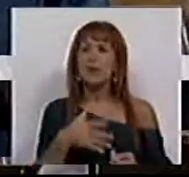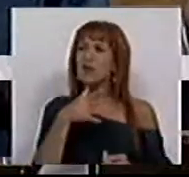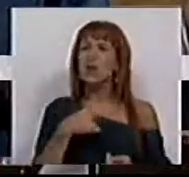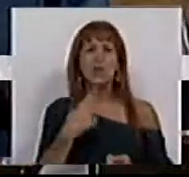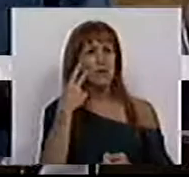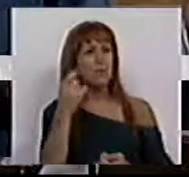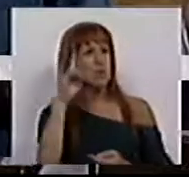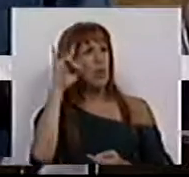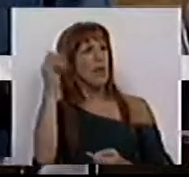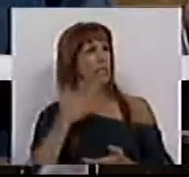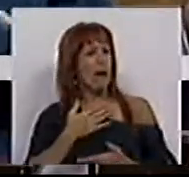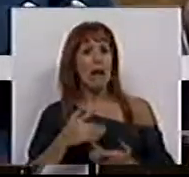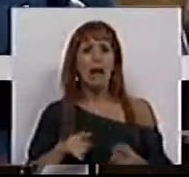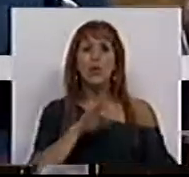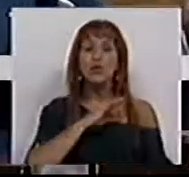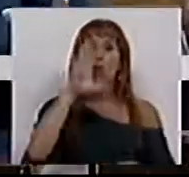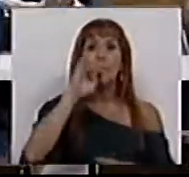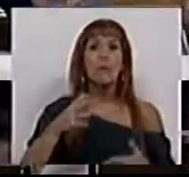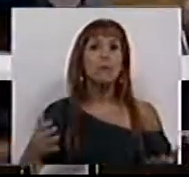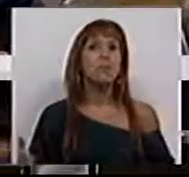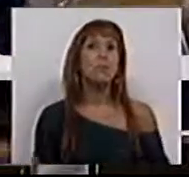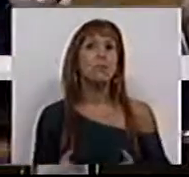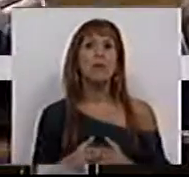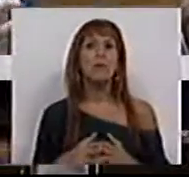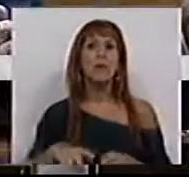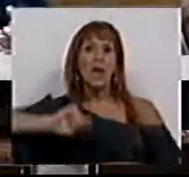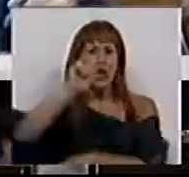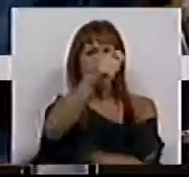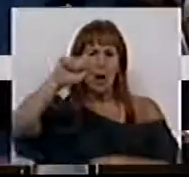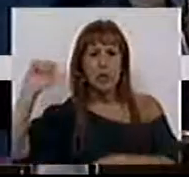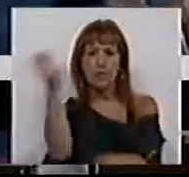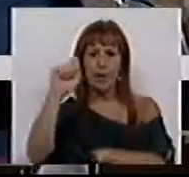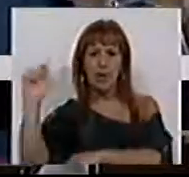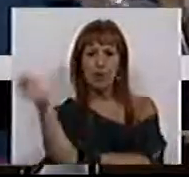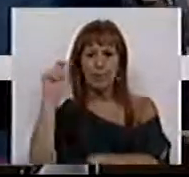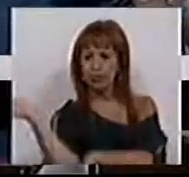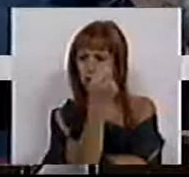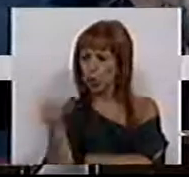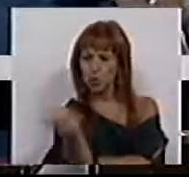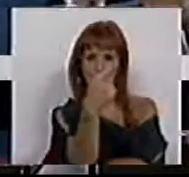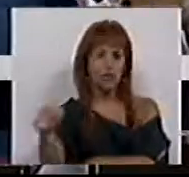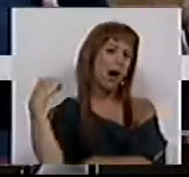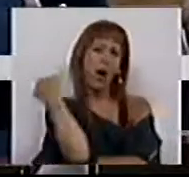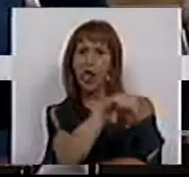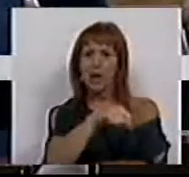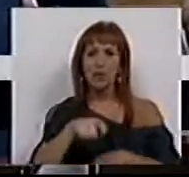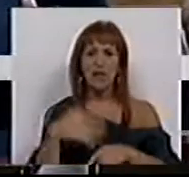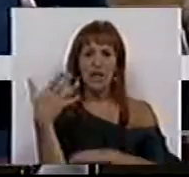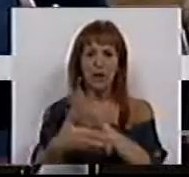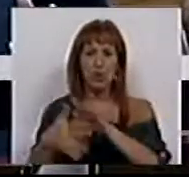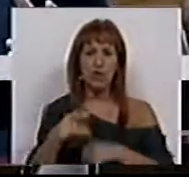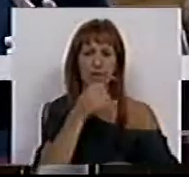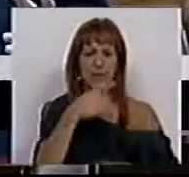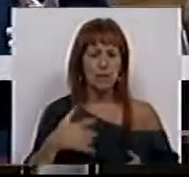vezes ficamos com a ideia que o senhor ministro é a espada que há de cortar ou que já está a cortar a cabeça da indústria